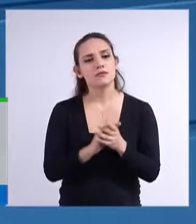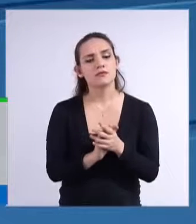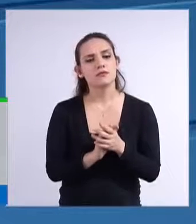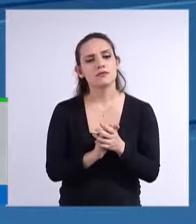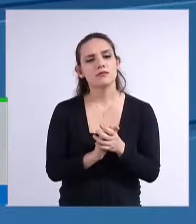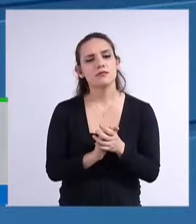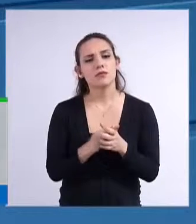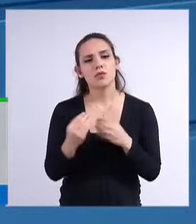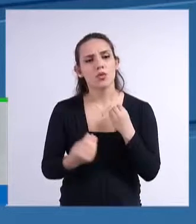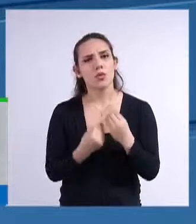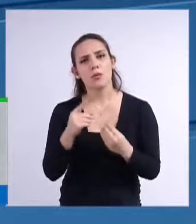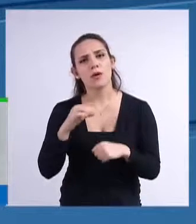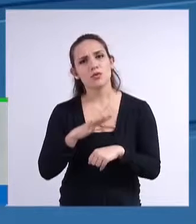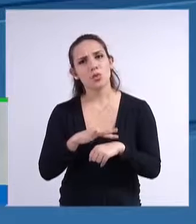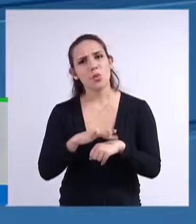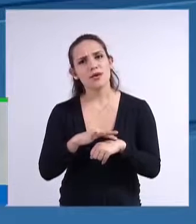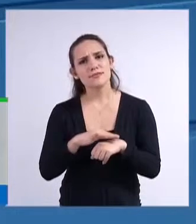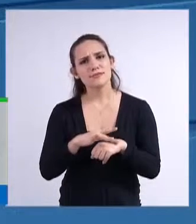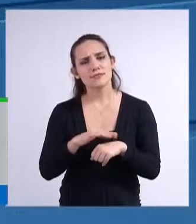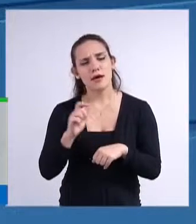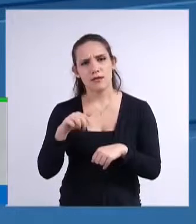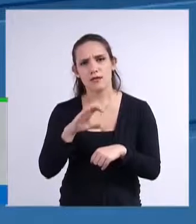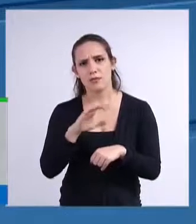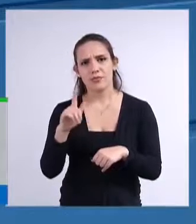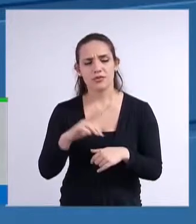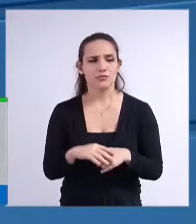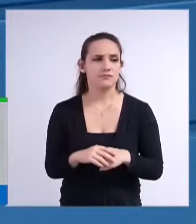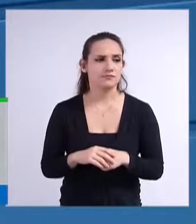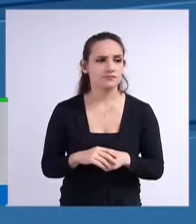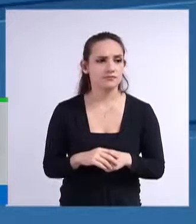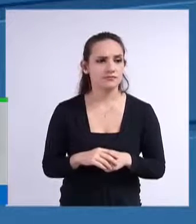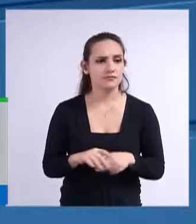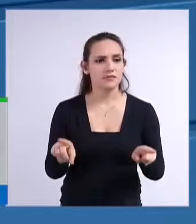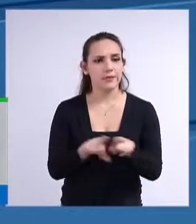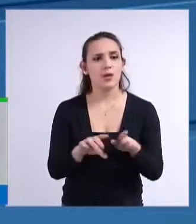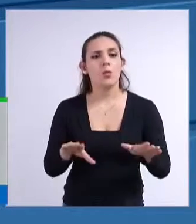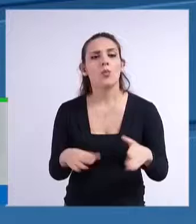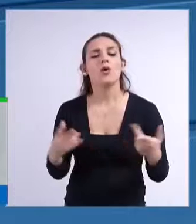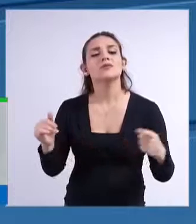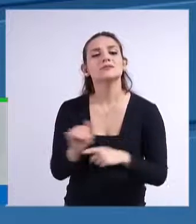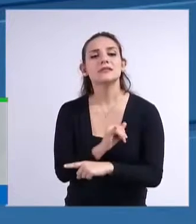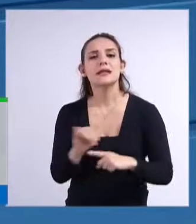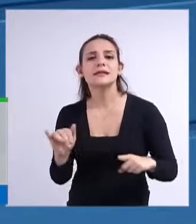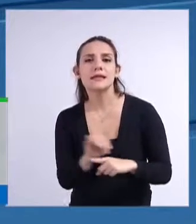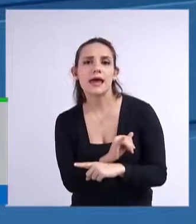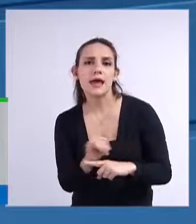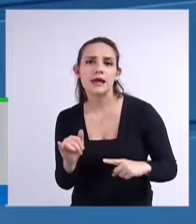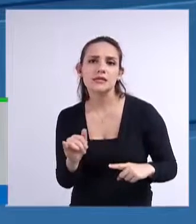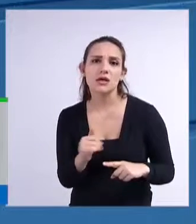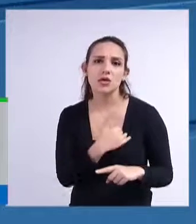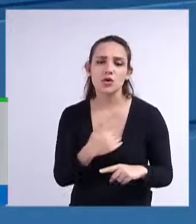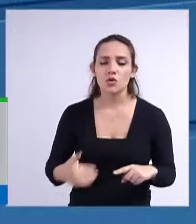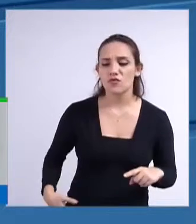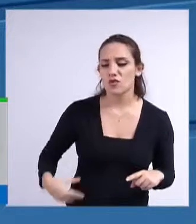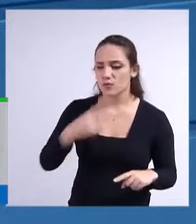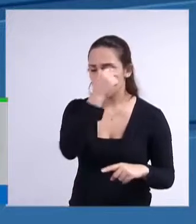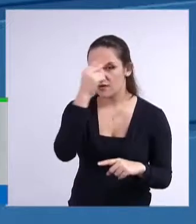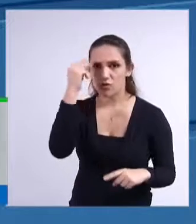doença aqui em Campo Grande, bem como as medidas que estão sendo adotadas de